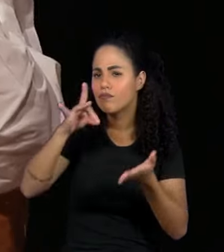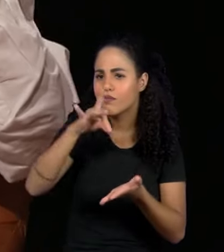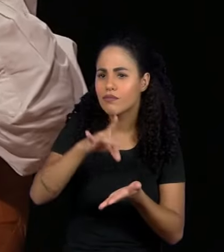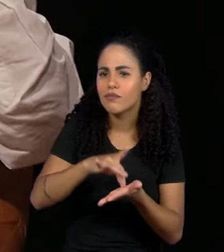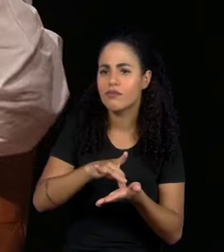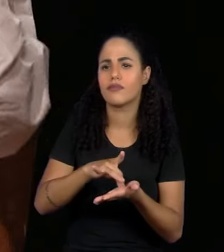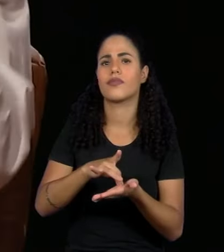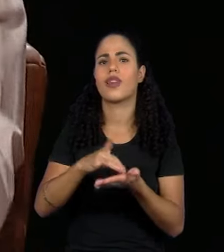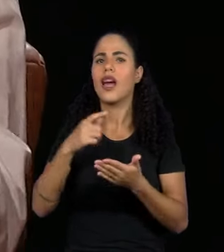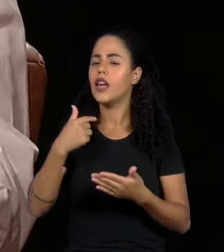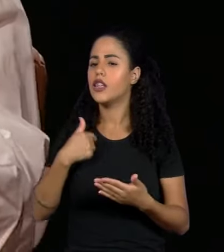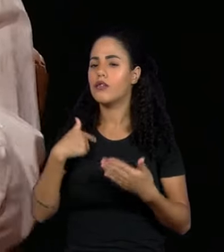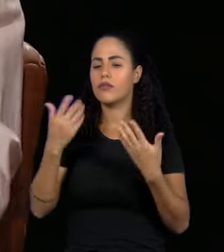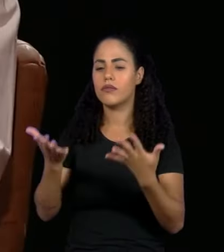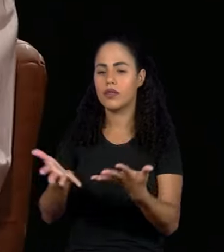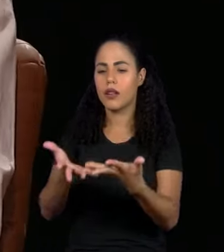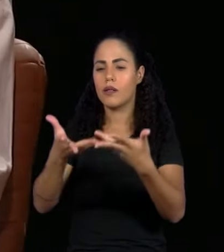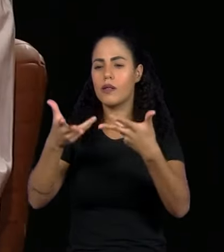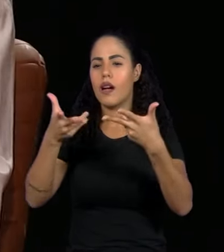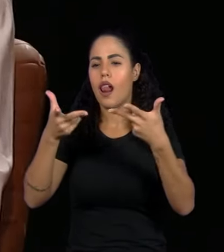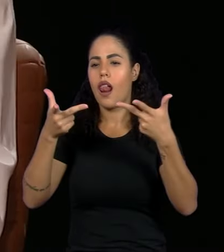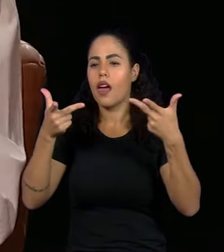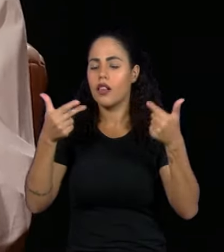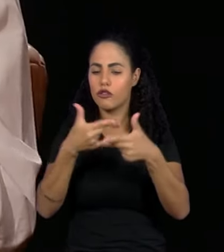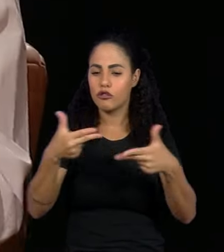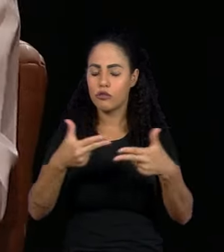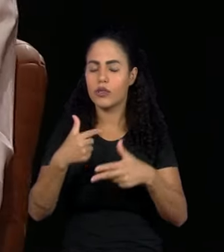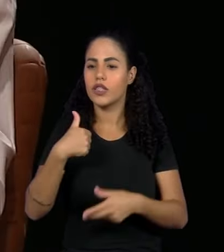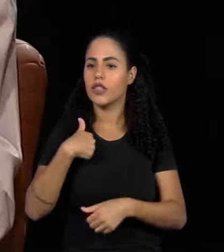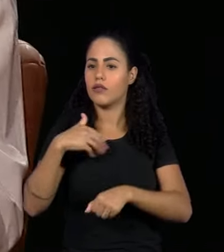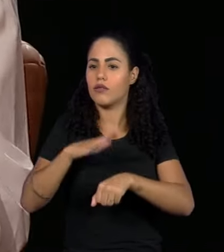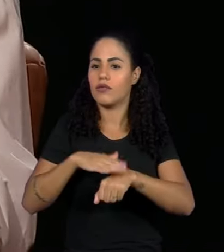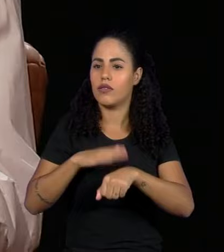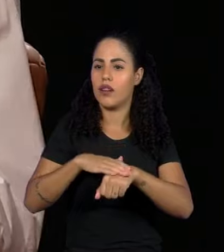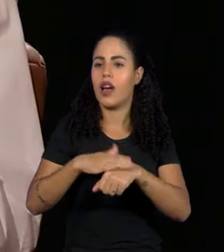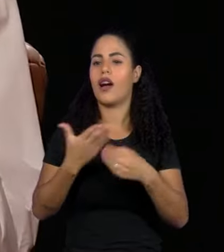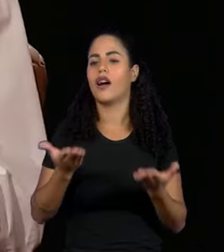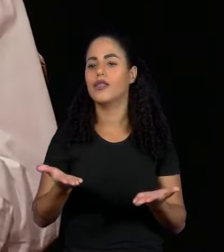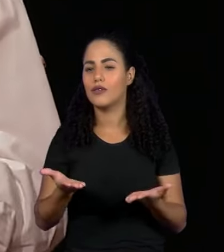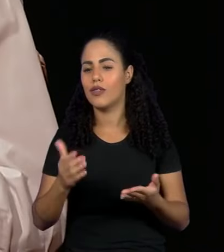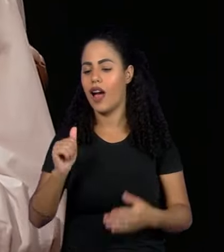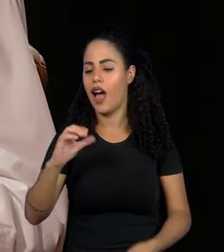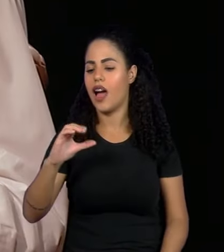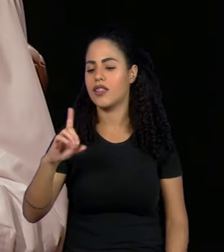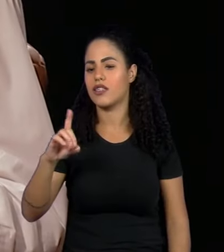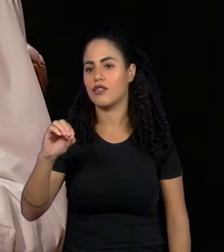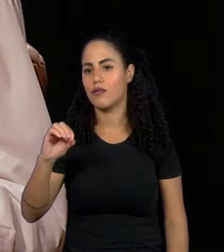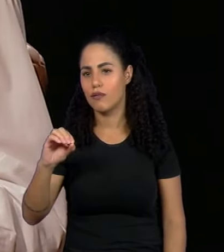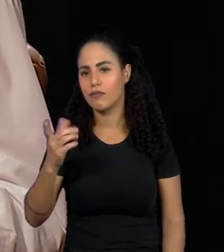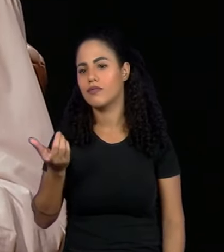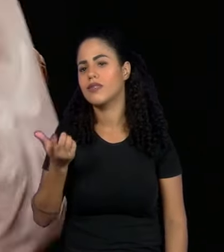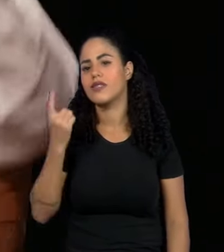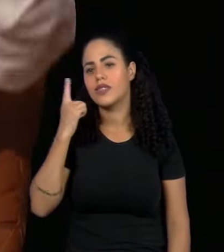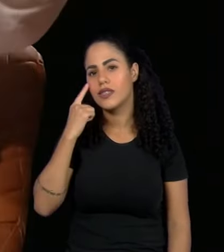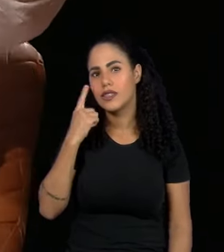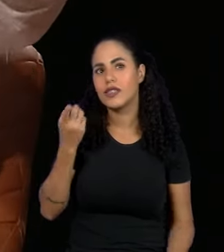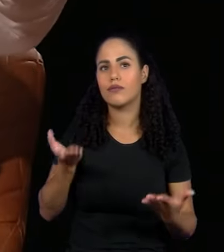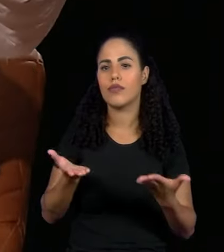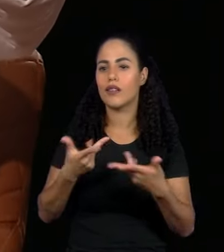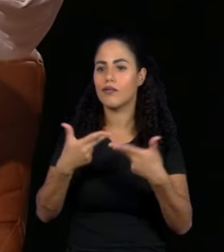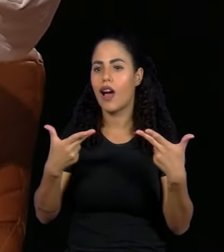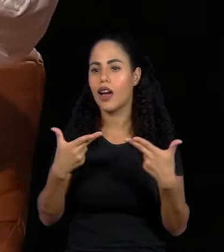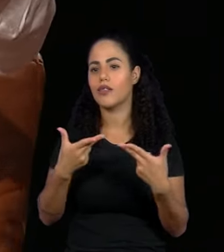a qualidade das montagens que eu fiz ao ácido lisérgico, principalmente a